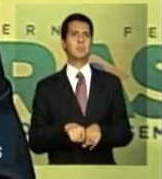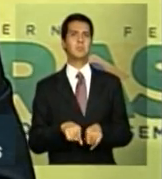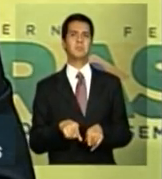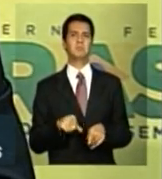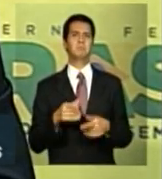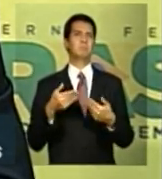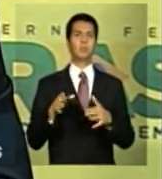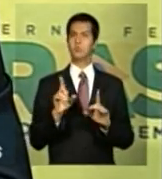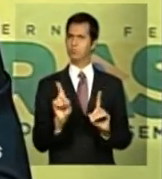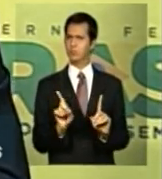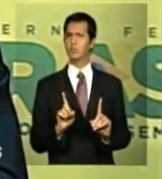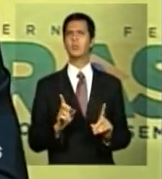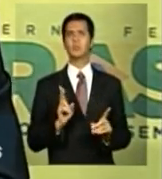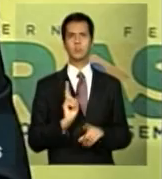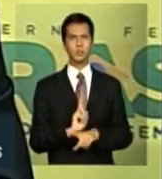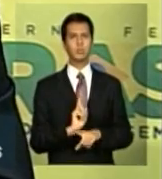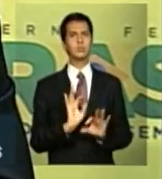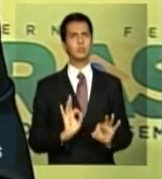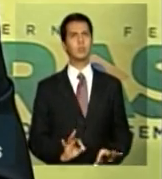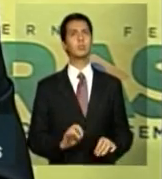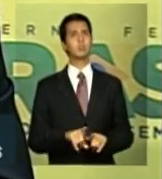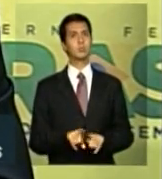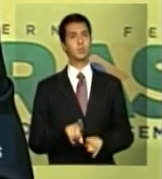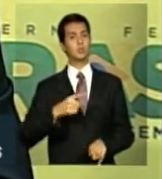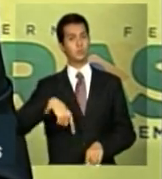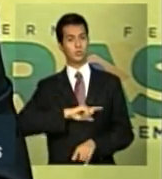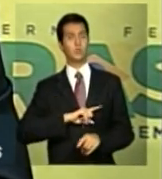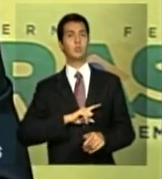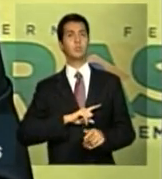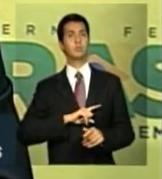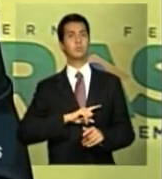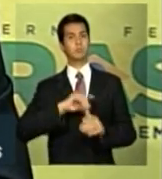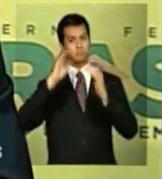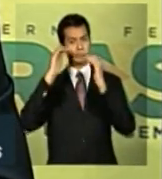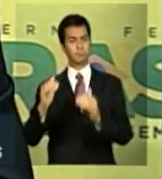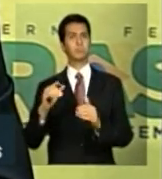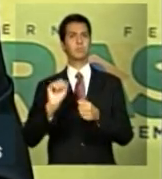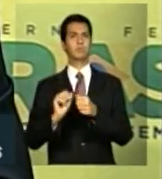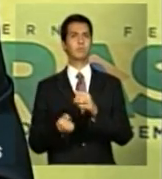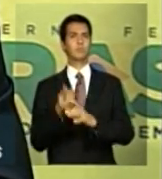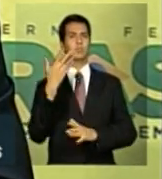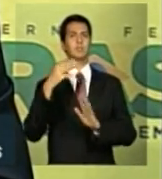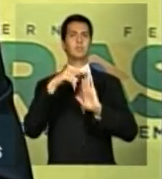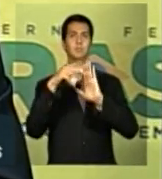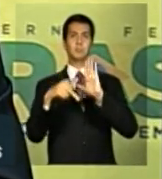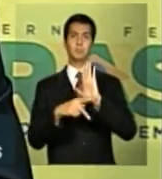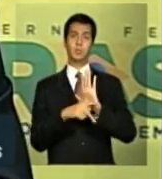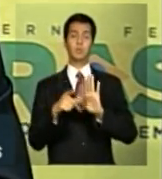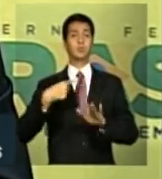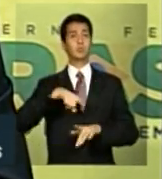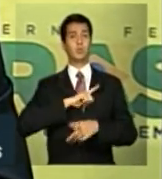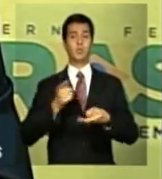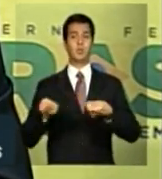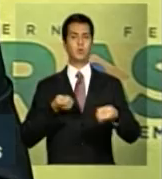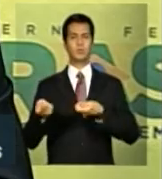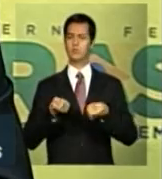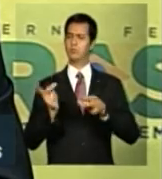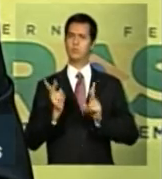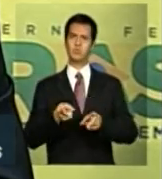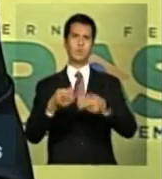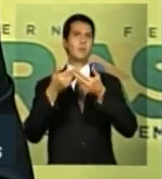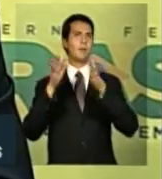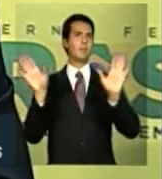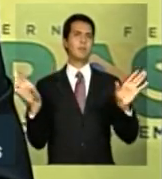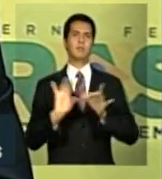disso, editamos uma medida provisória para cumprir integralmente o acordo, que a negociação esteve sempre aberta e que